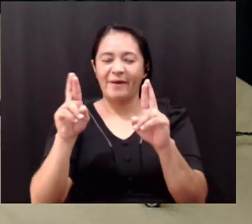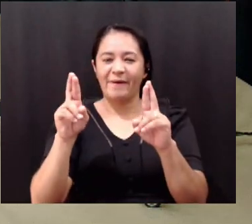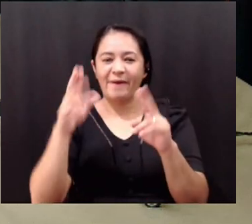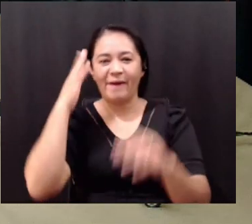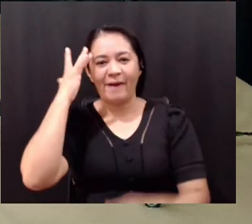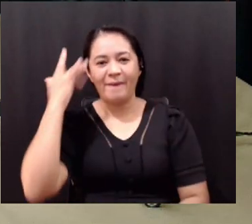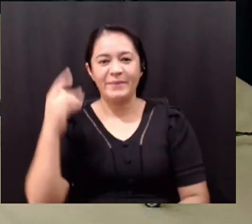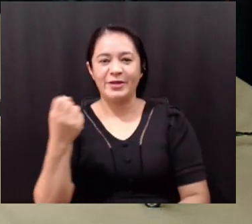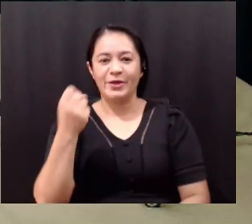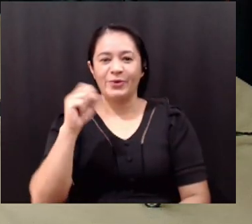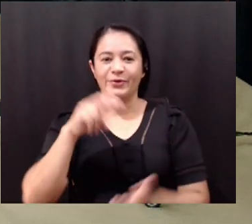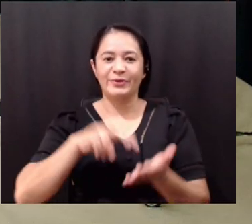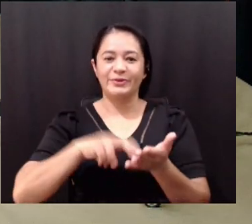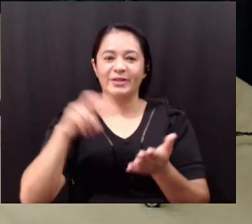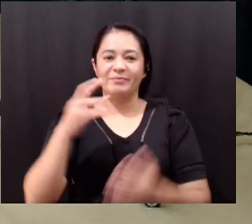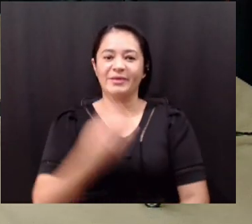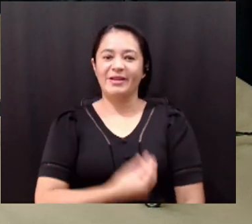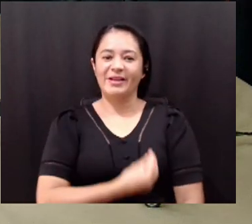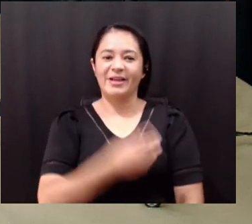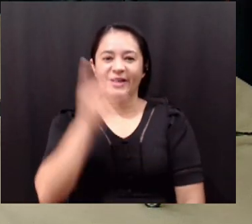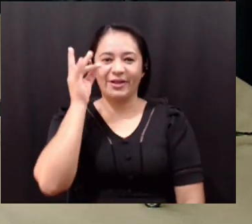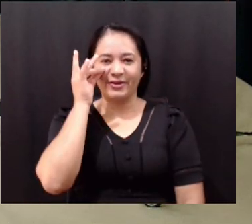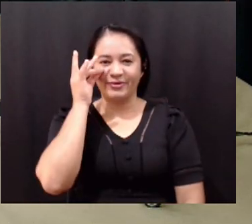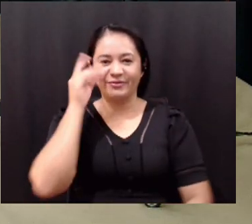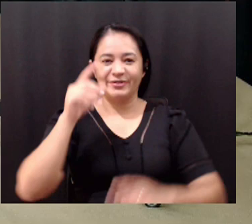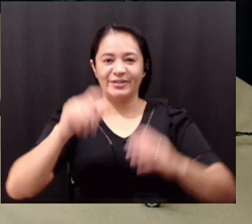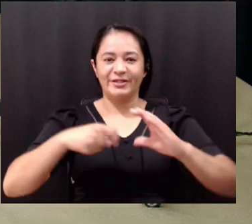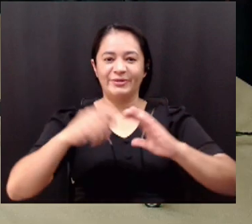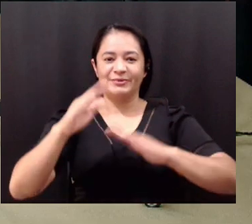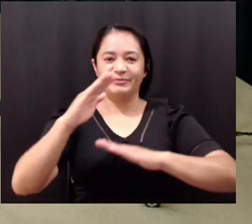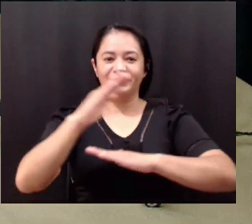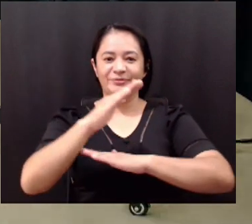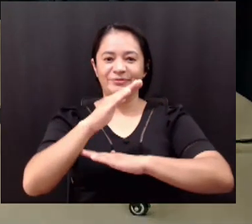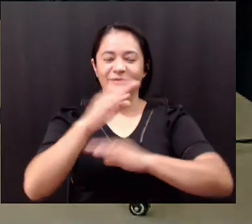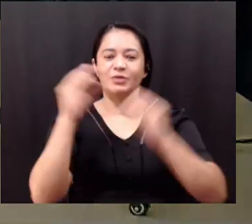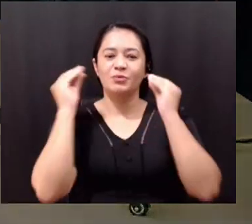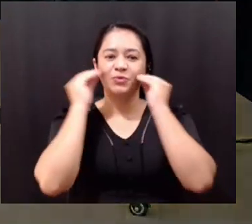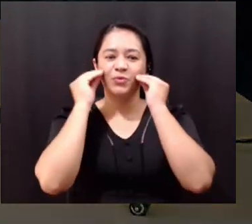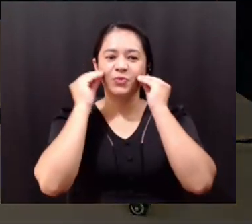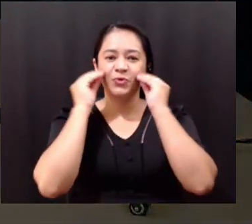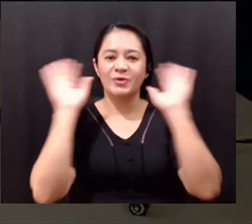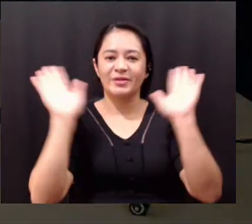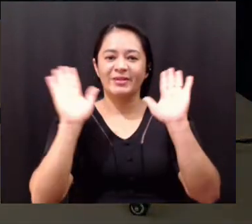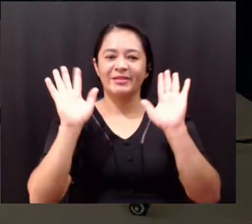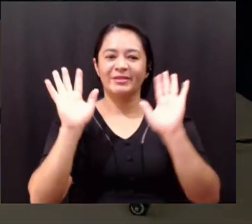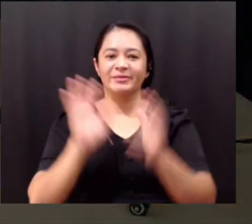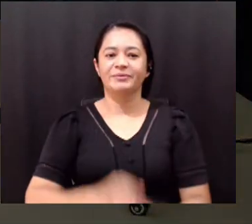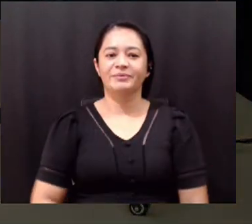ao vivo com mais um Estúdio Câmara. Beijo grande e uma ótima quarta-feira. Tchau, tchau.